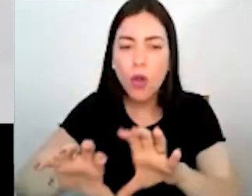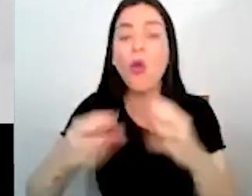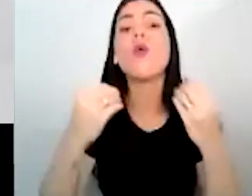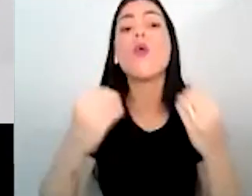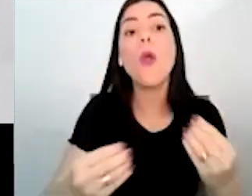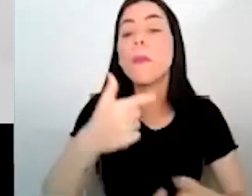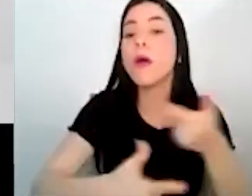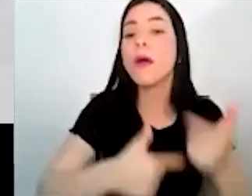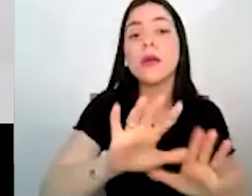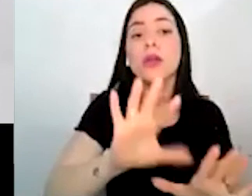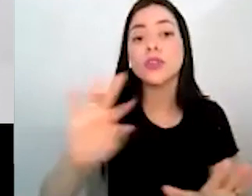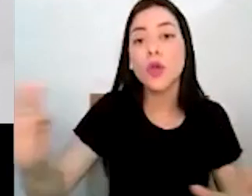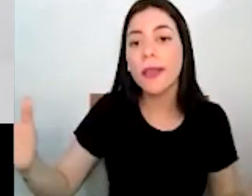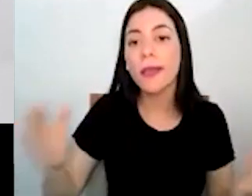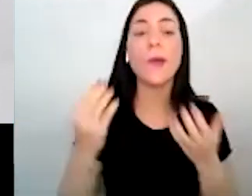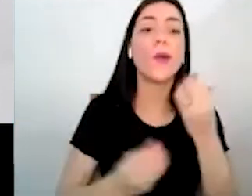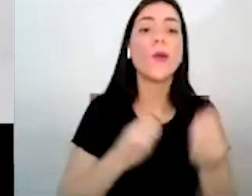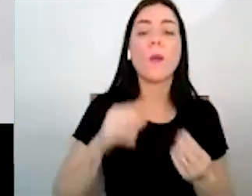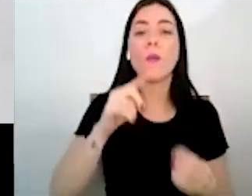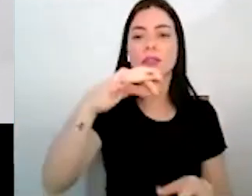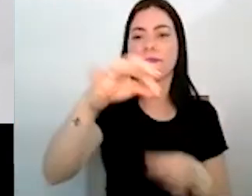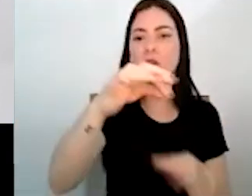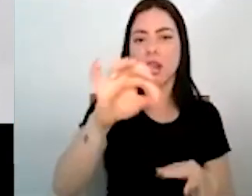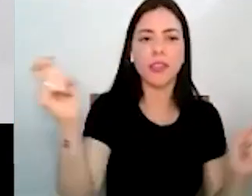que a gente vai fazer esse folheto de mediação.